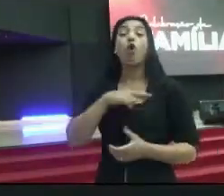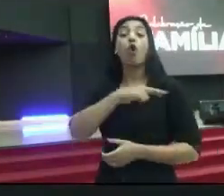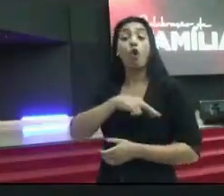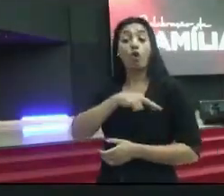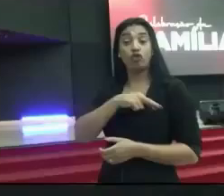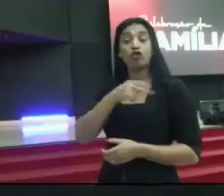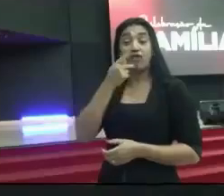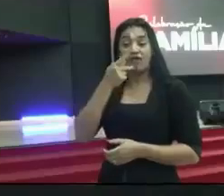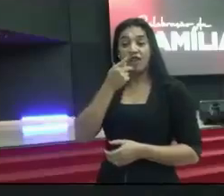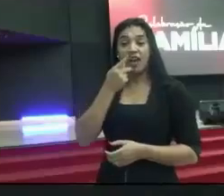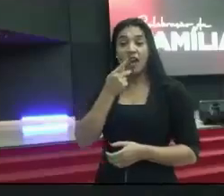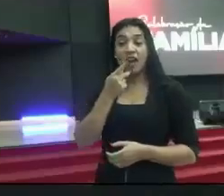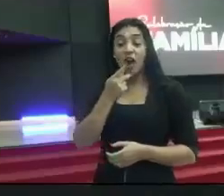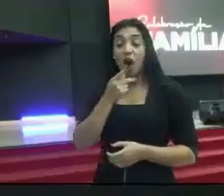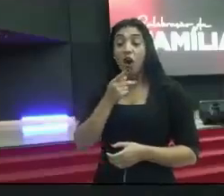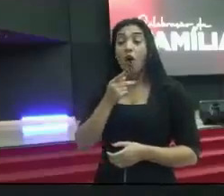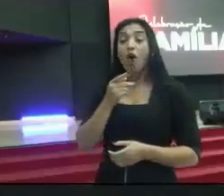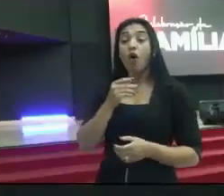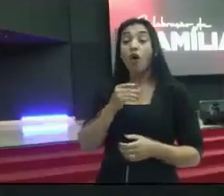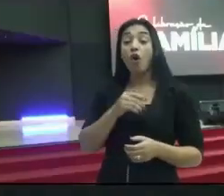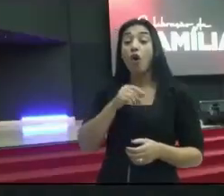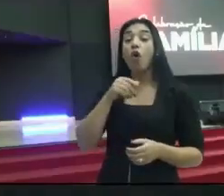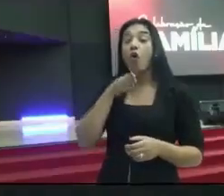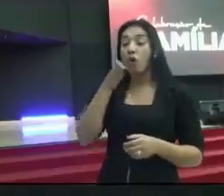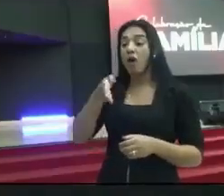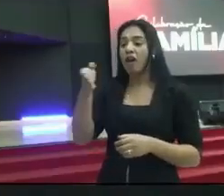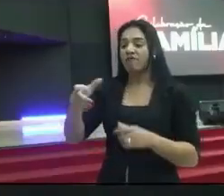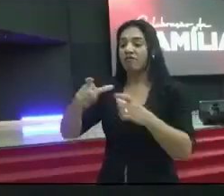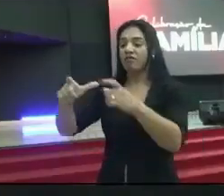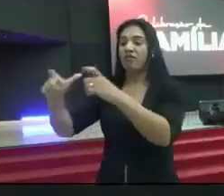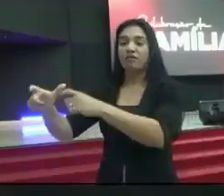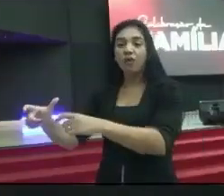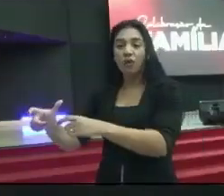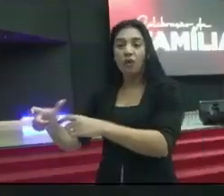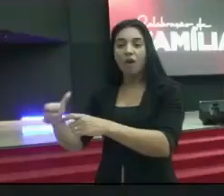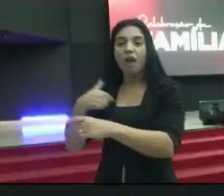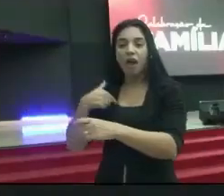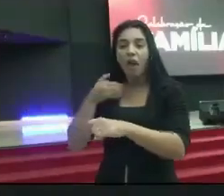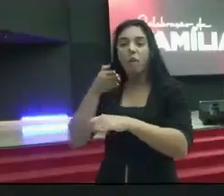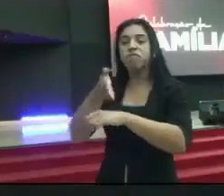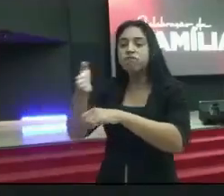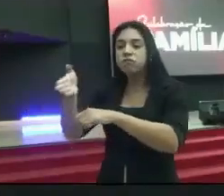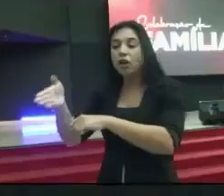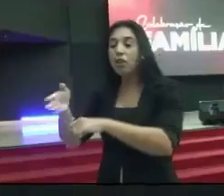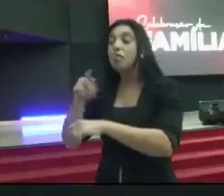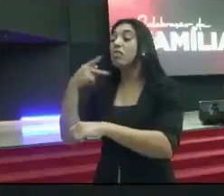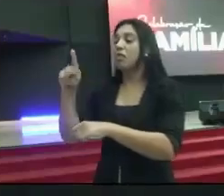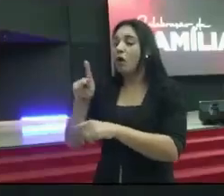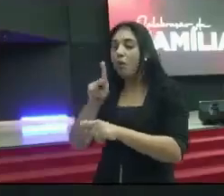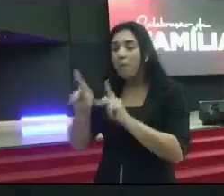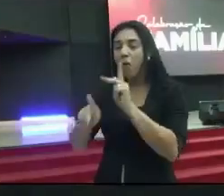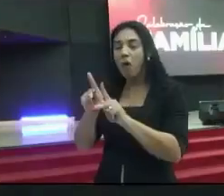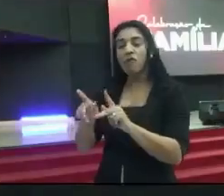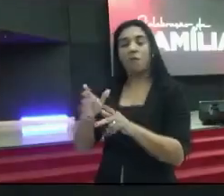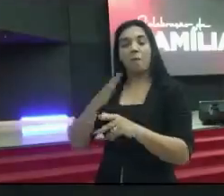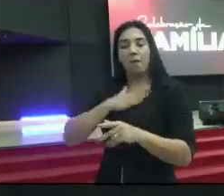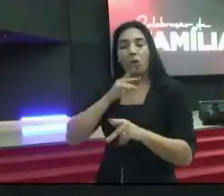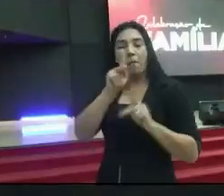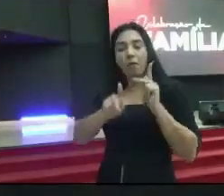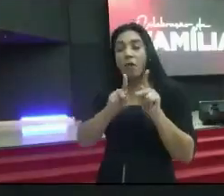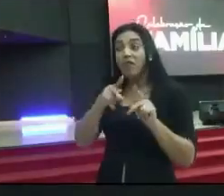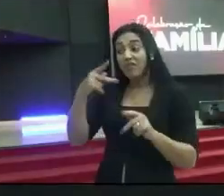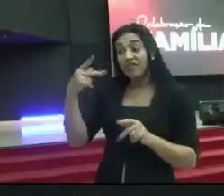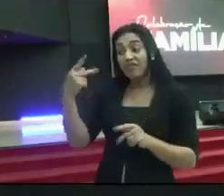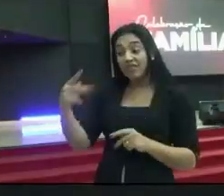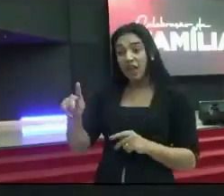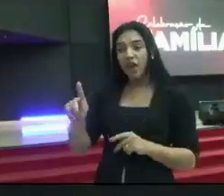diz: onde você pousar, eu pousarei. Aleluia. Teu povo será o meu povo, teu Deus será o